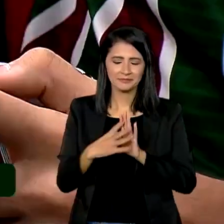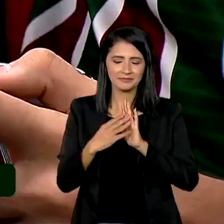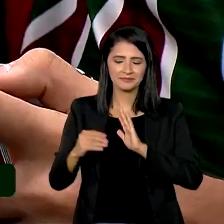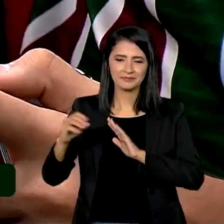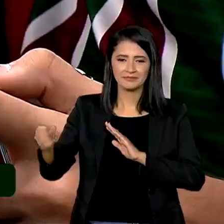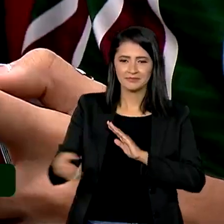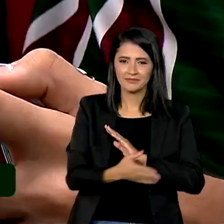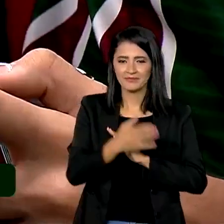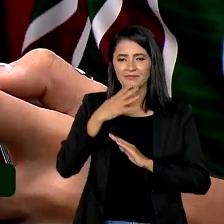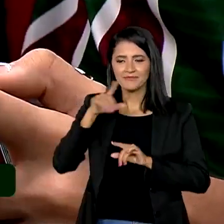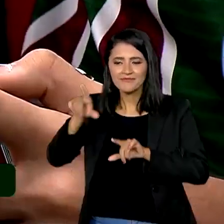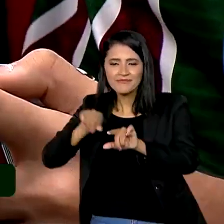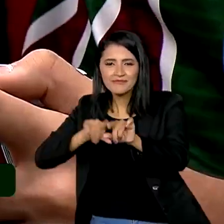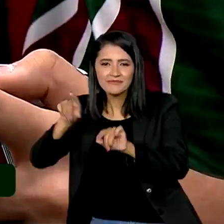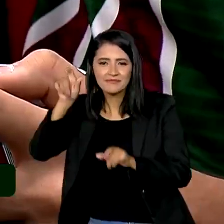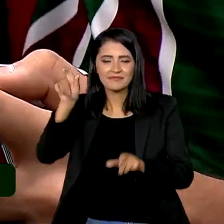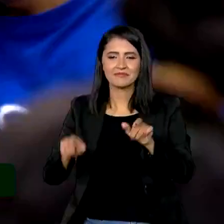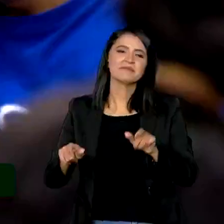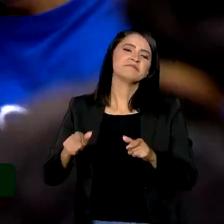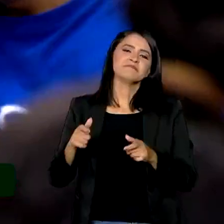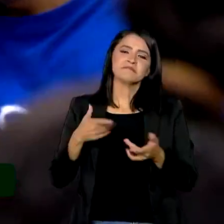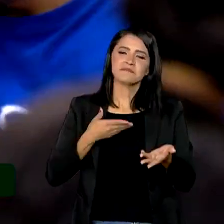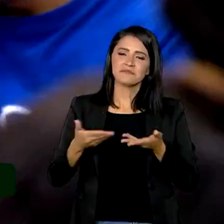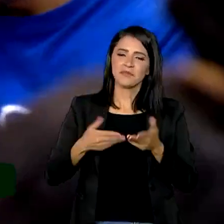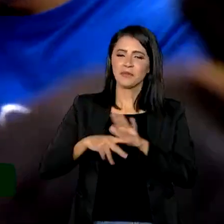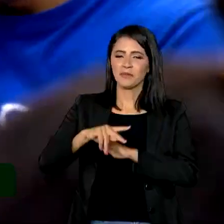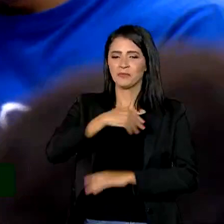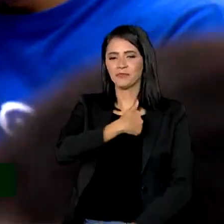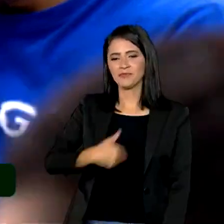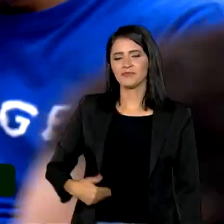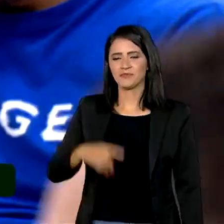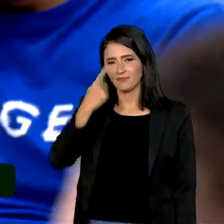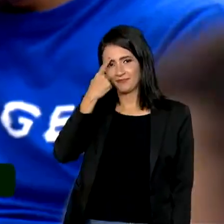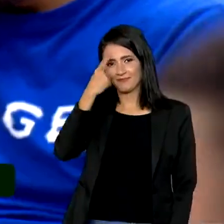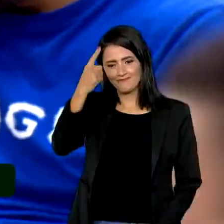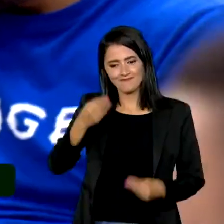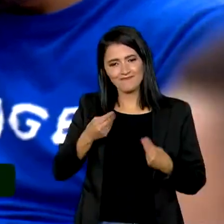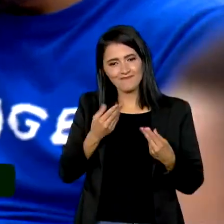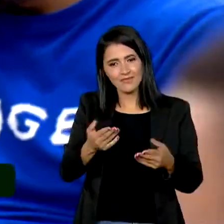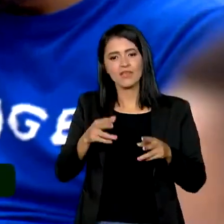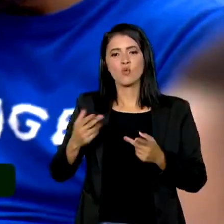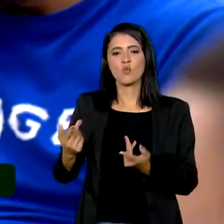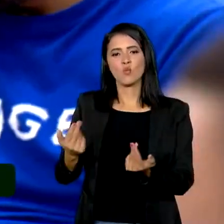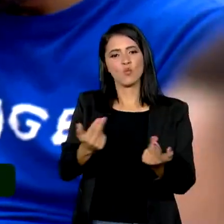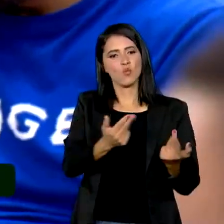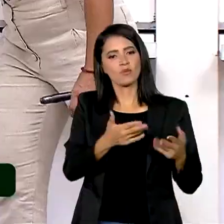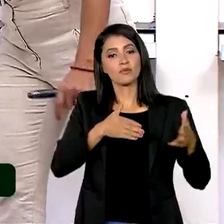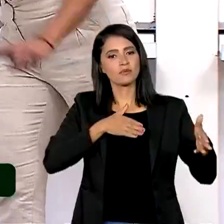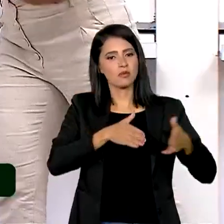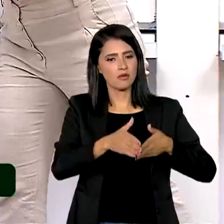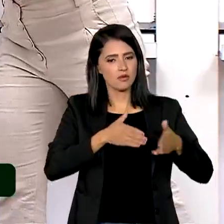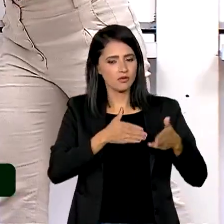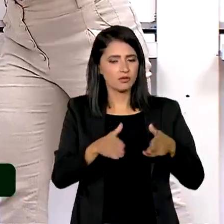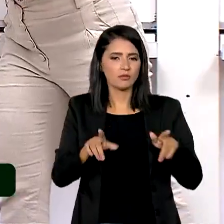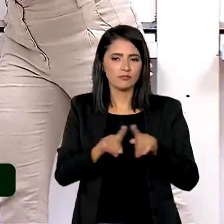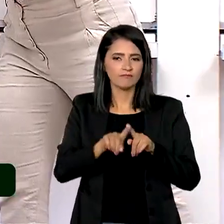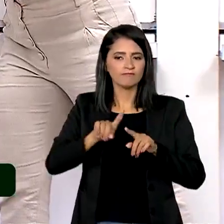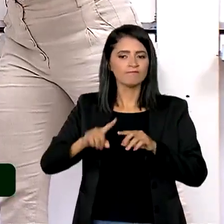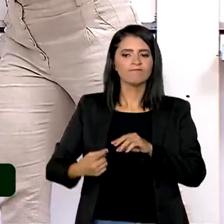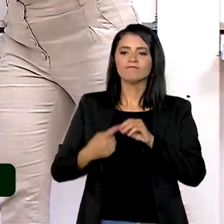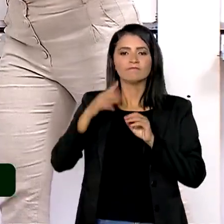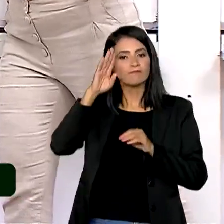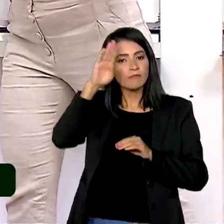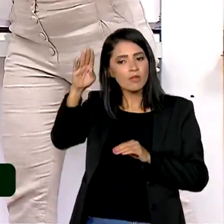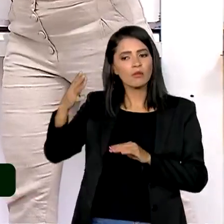inovador de seleção de servidores públicos. A ideia é promover a igualdade de oportunidades de acesso e priorizar